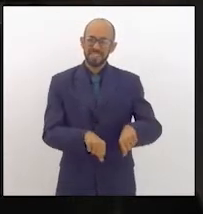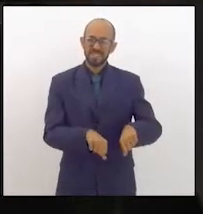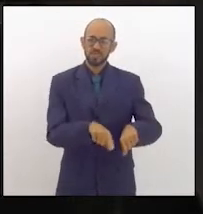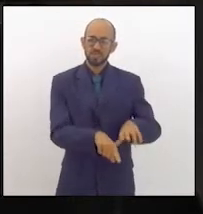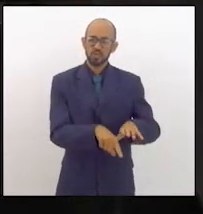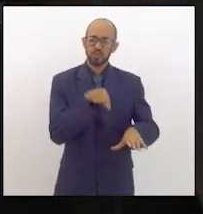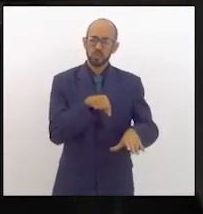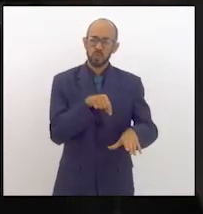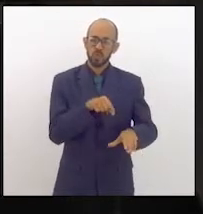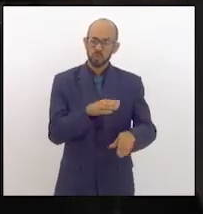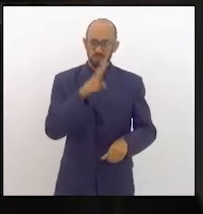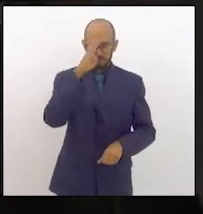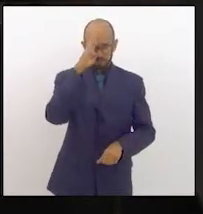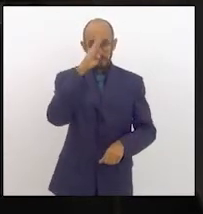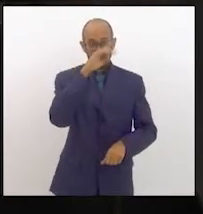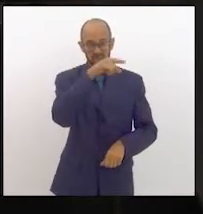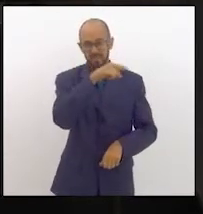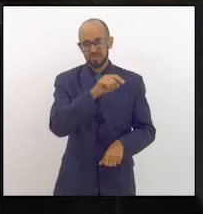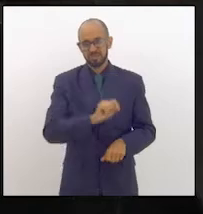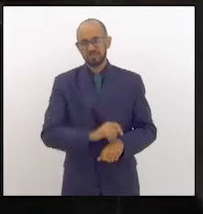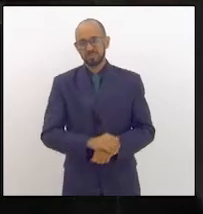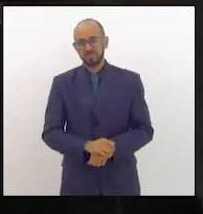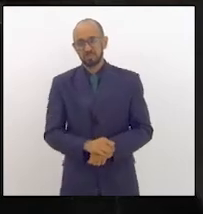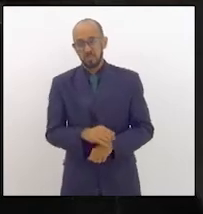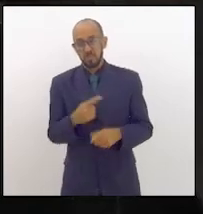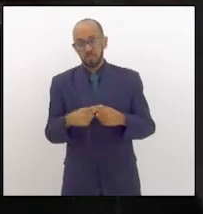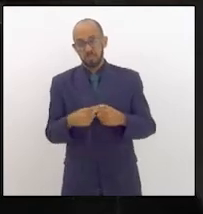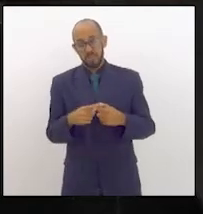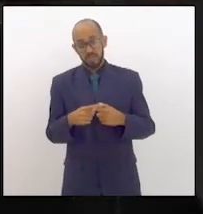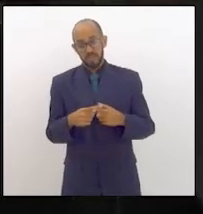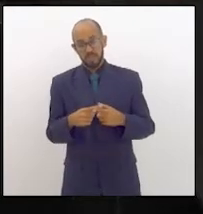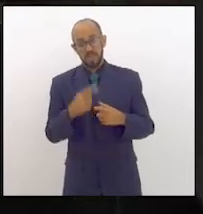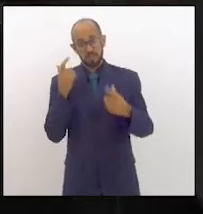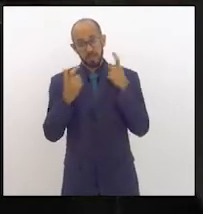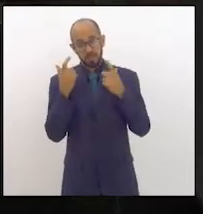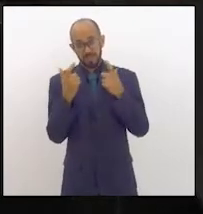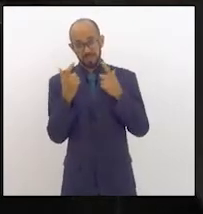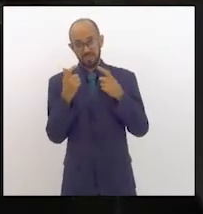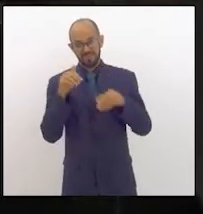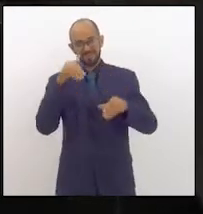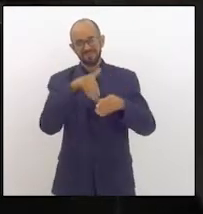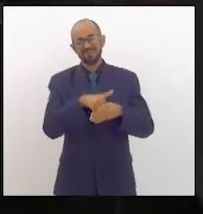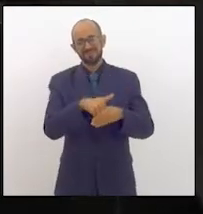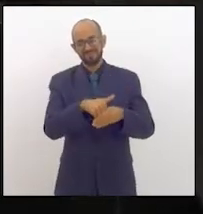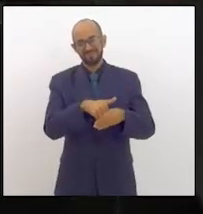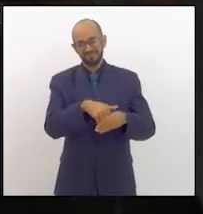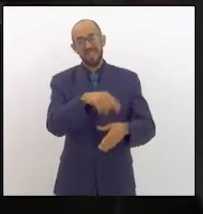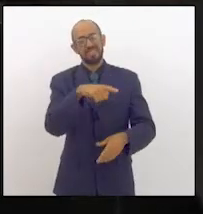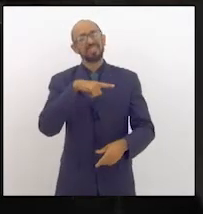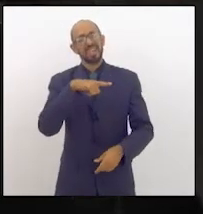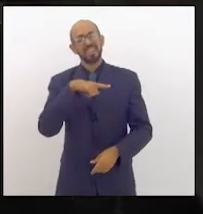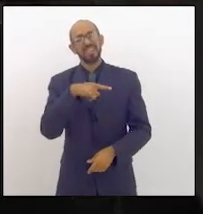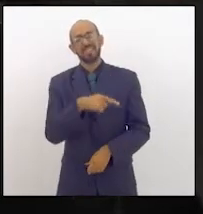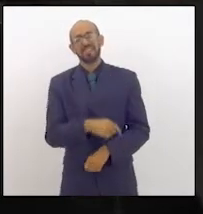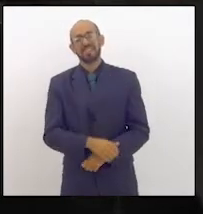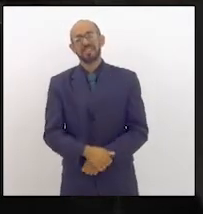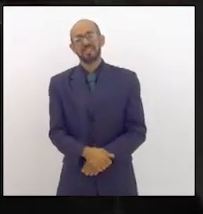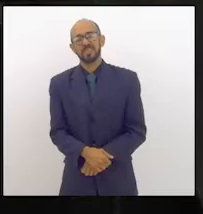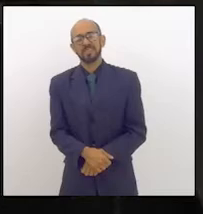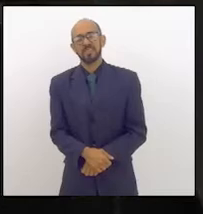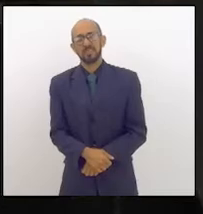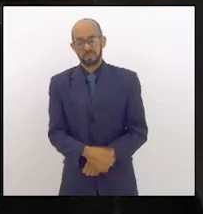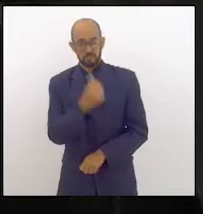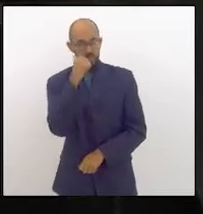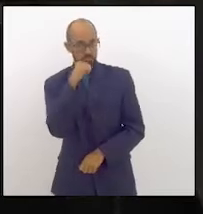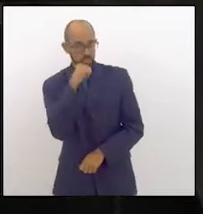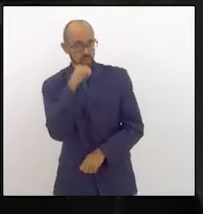porque quando se despreocupação com o ano eleitoral É lógico que ele tá preocupado com